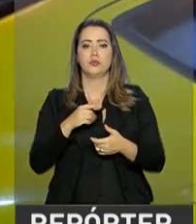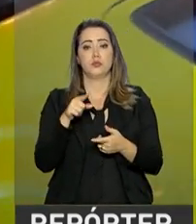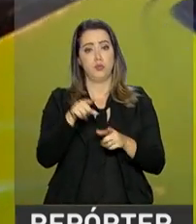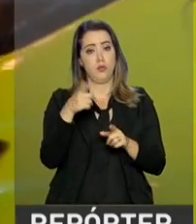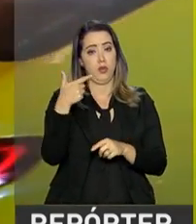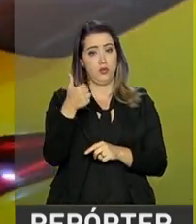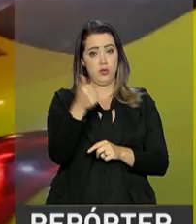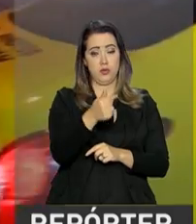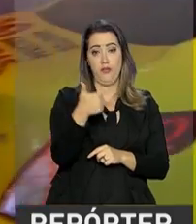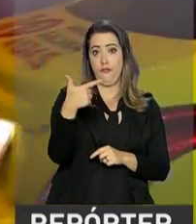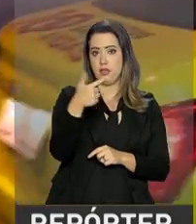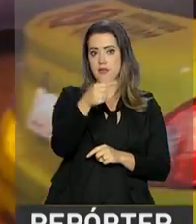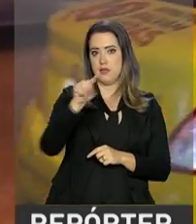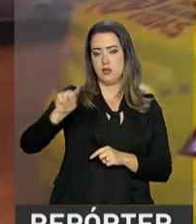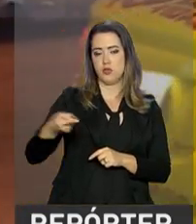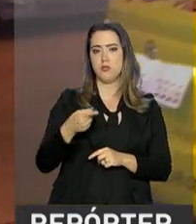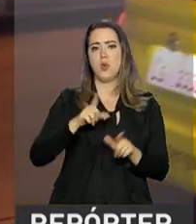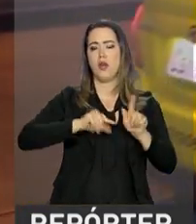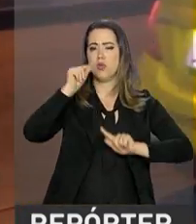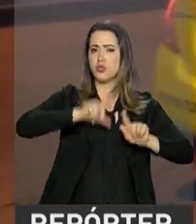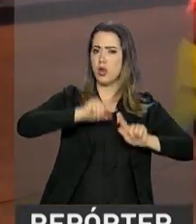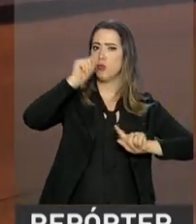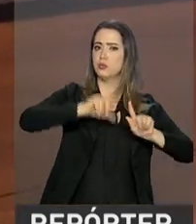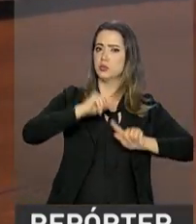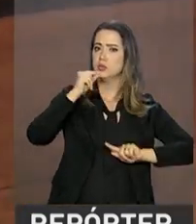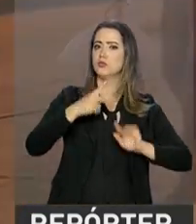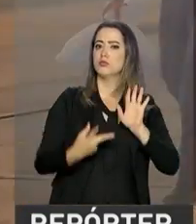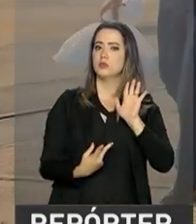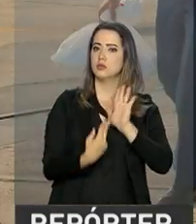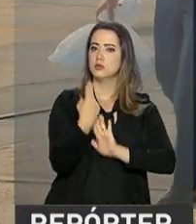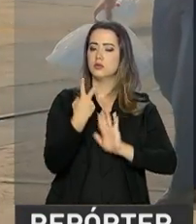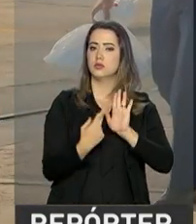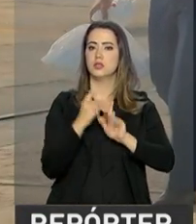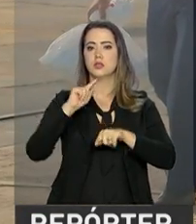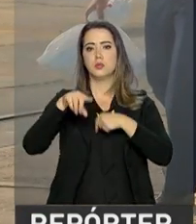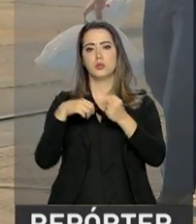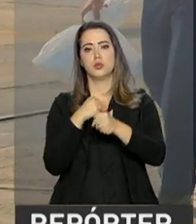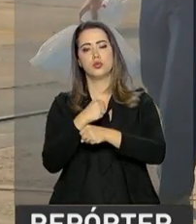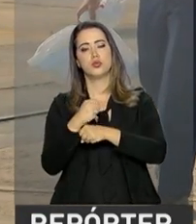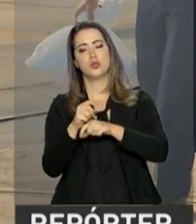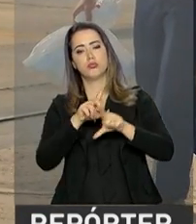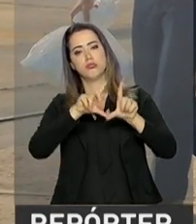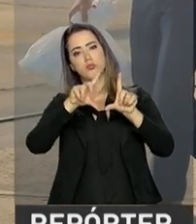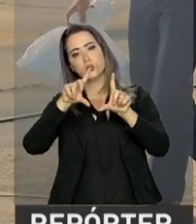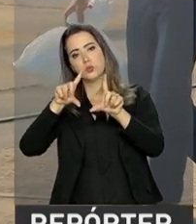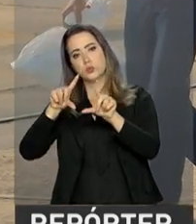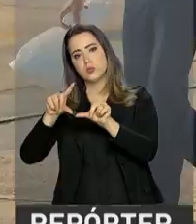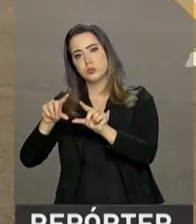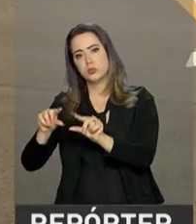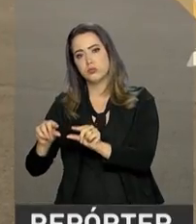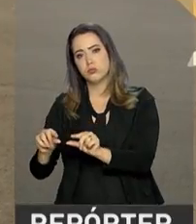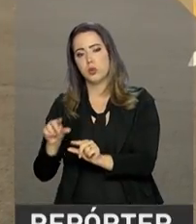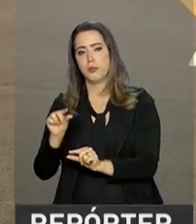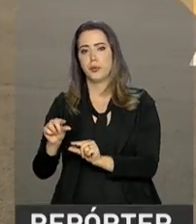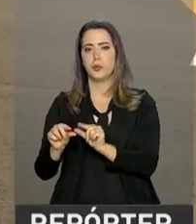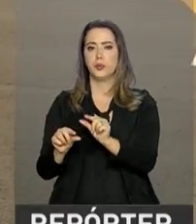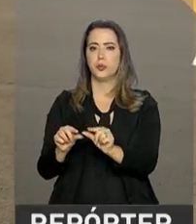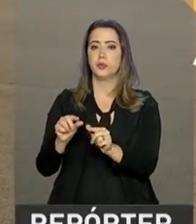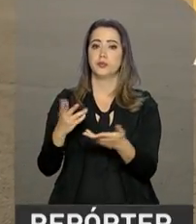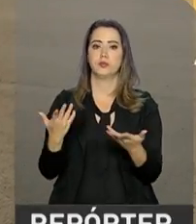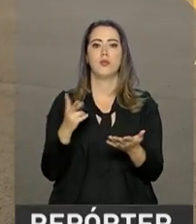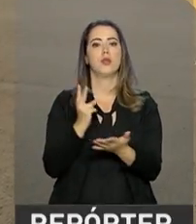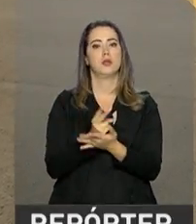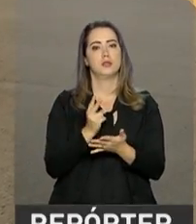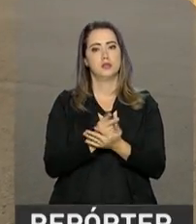mil recorde-se que representam a retomada dos procedimentos após alguns anos de queda ou pequenos avanços apesar